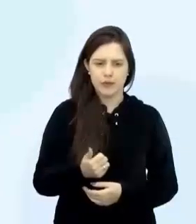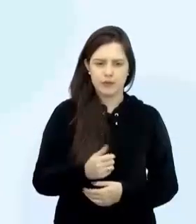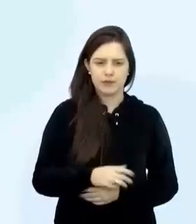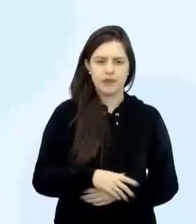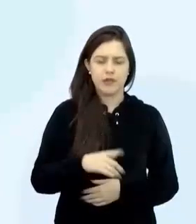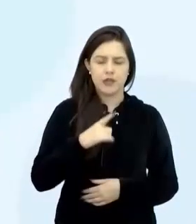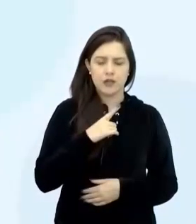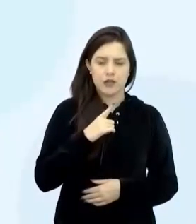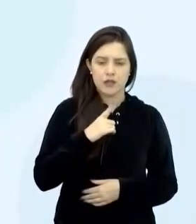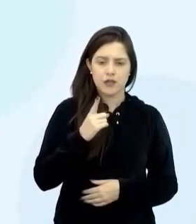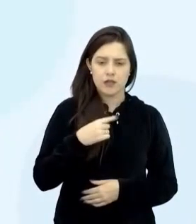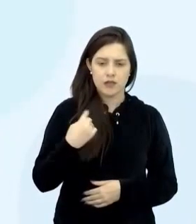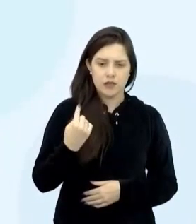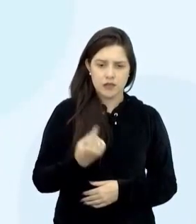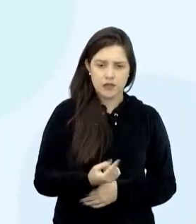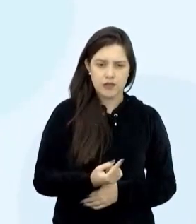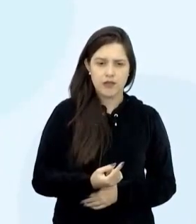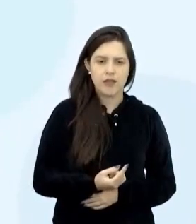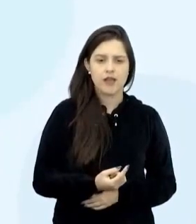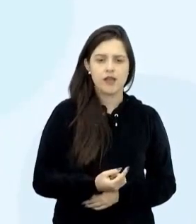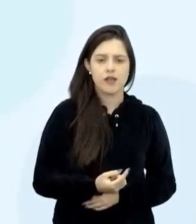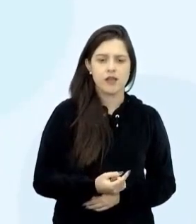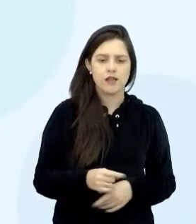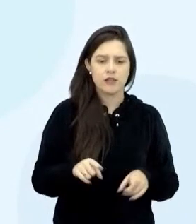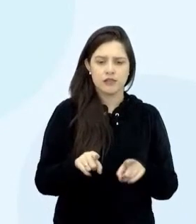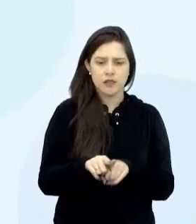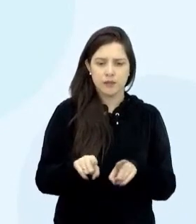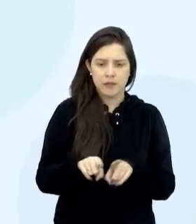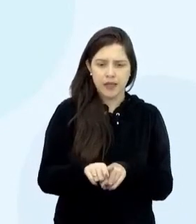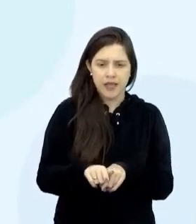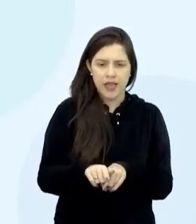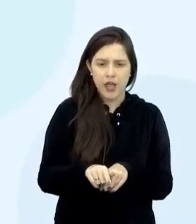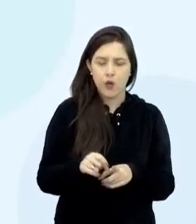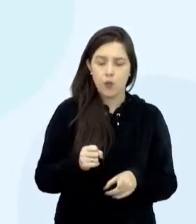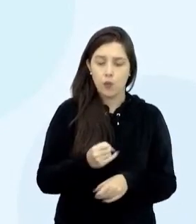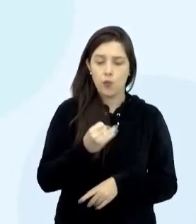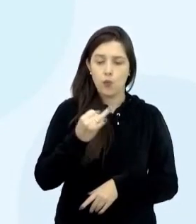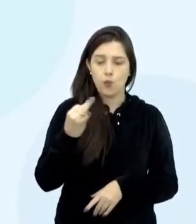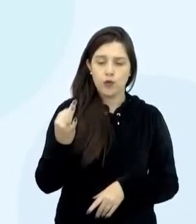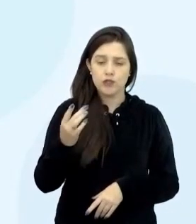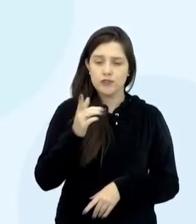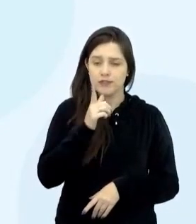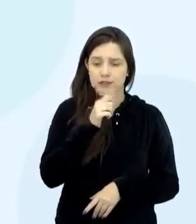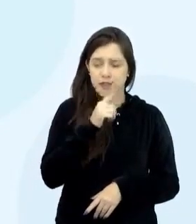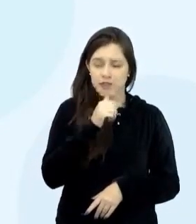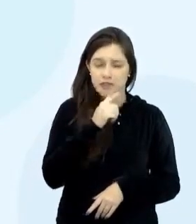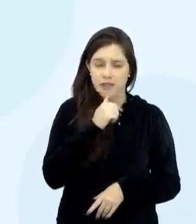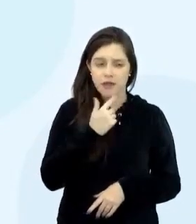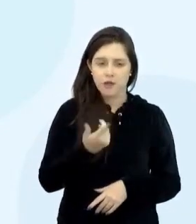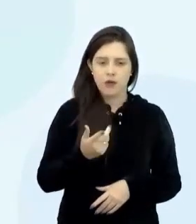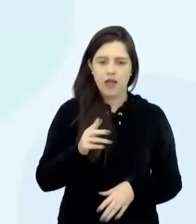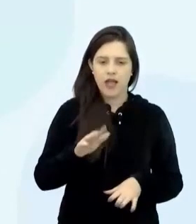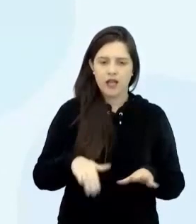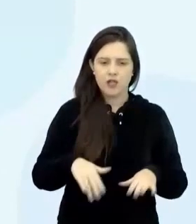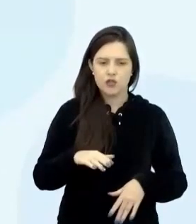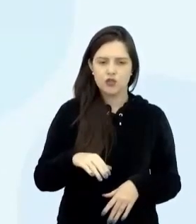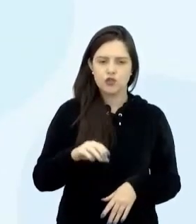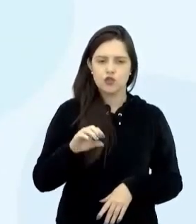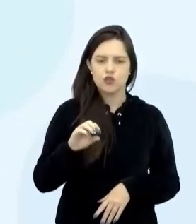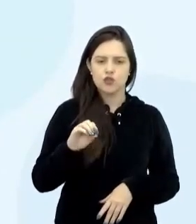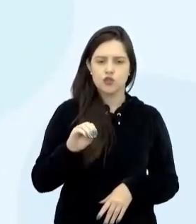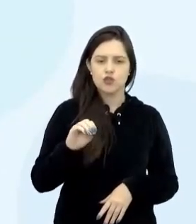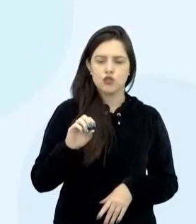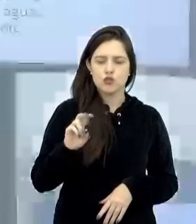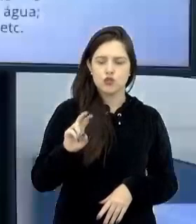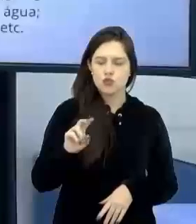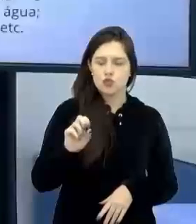também ver mais adiante, né? A saturação, que é a quantidade que a água aguenta de algum soluto presente nela. Por